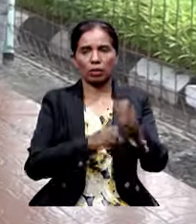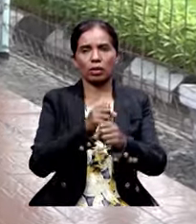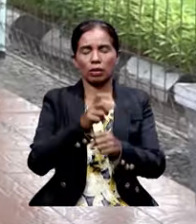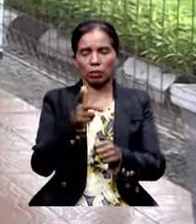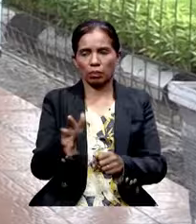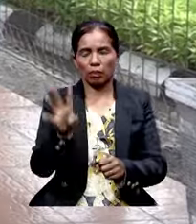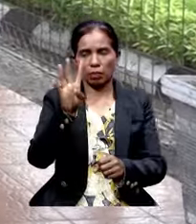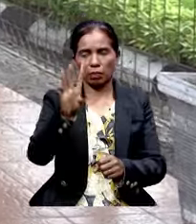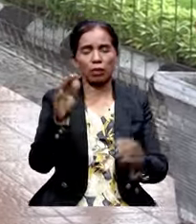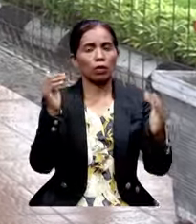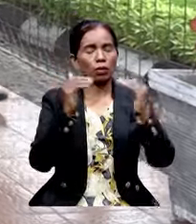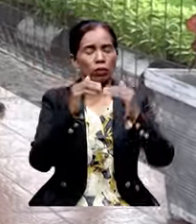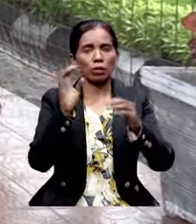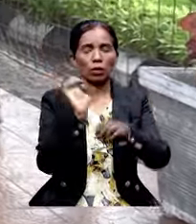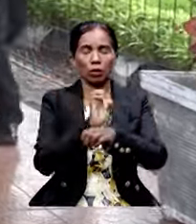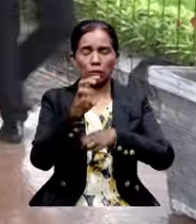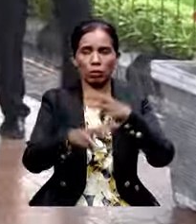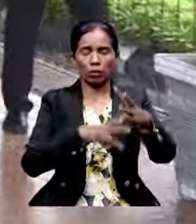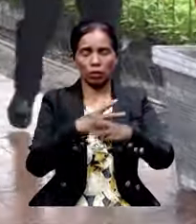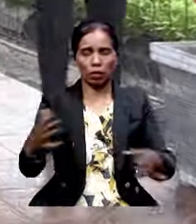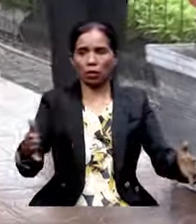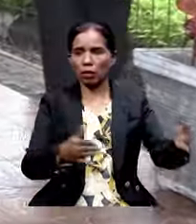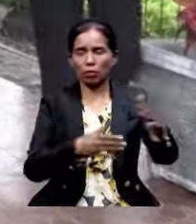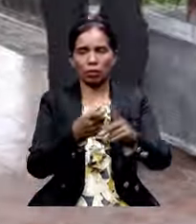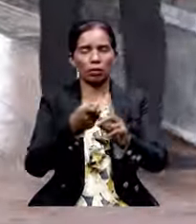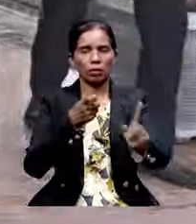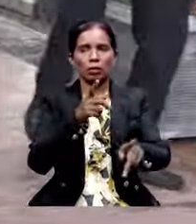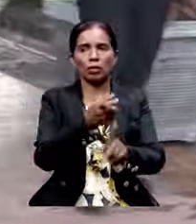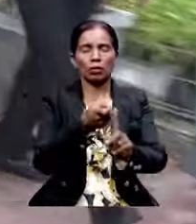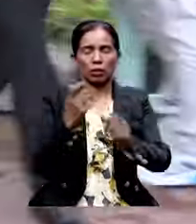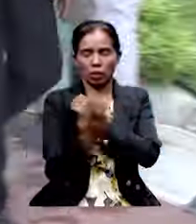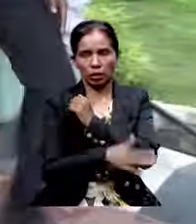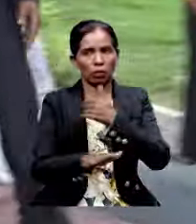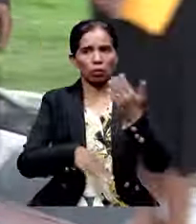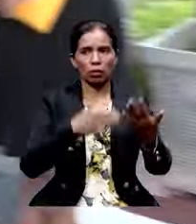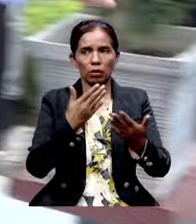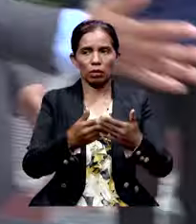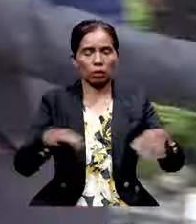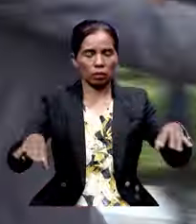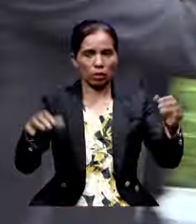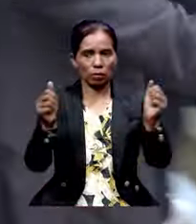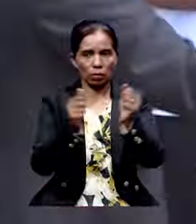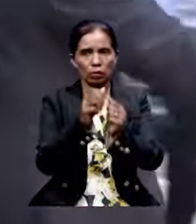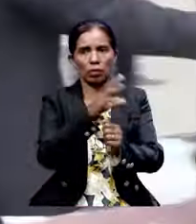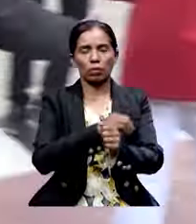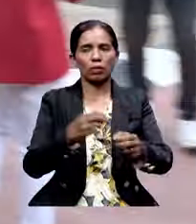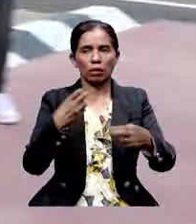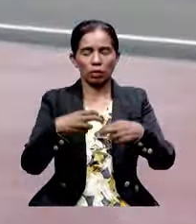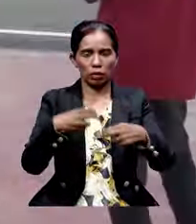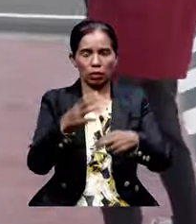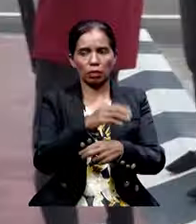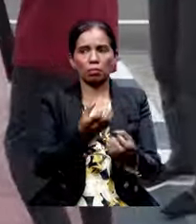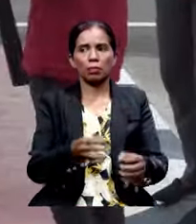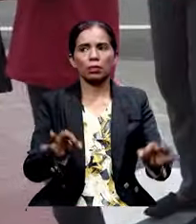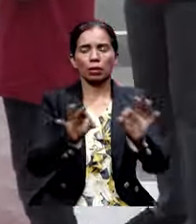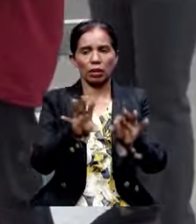Fórum Econômico Mundial Nemos se libur parte interessada sira o vacinação roto a do serviço a mútuo que discute assunto prioridade